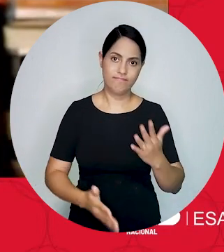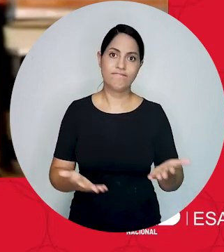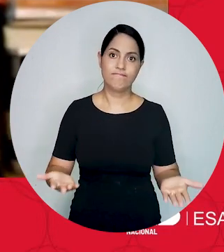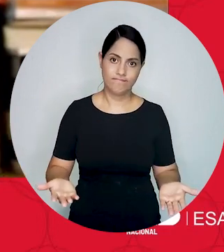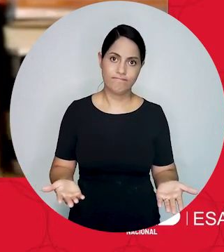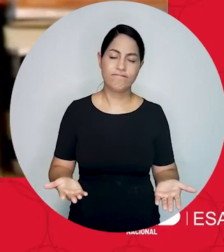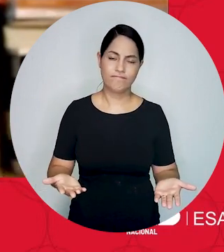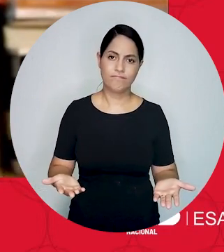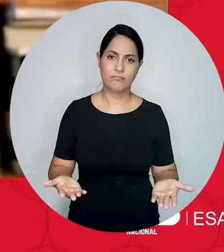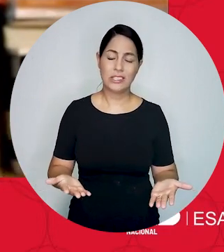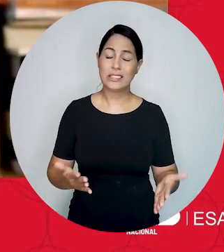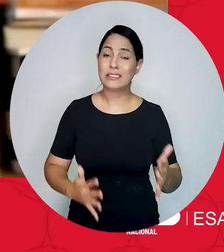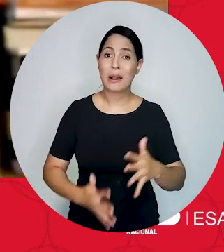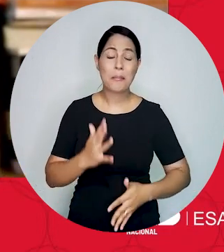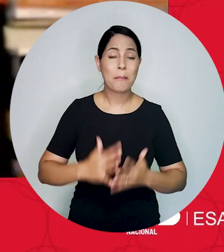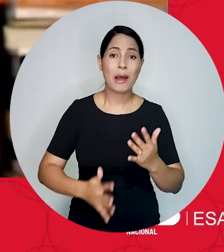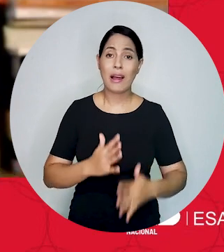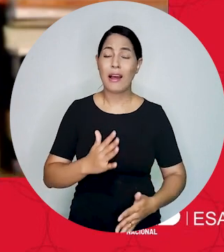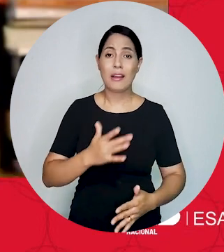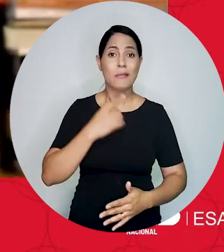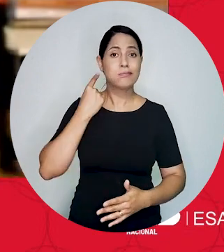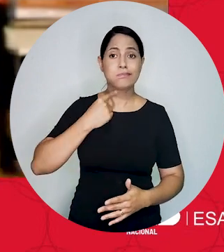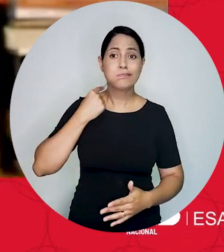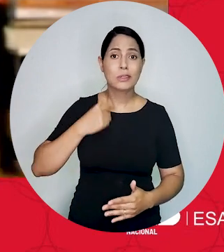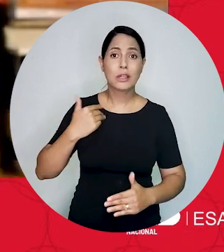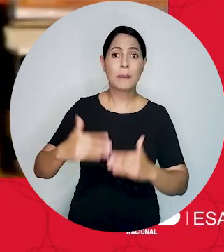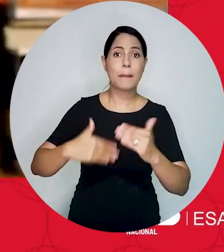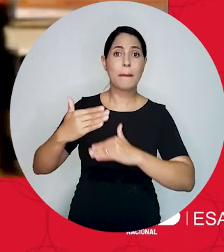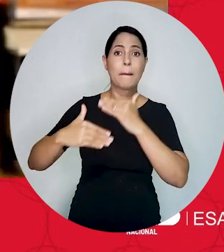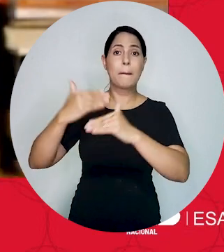isso impede o crescimento de você como advogado.